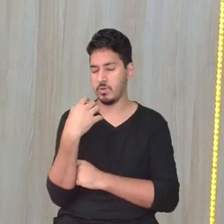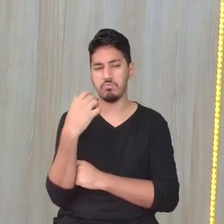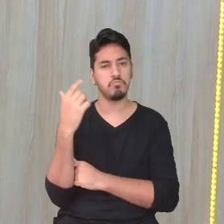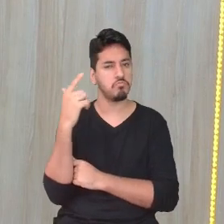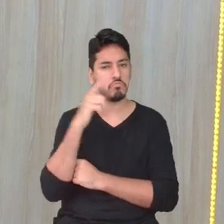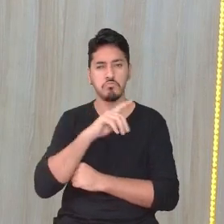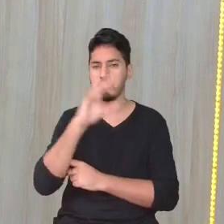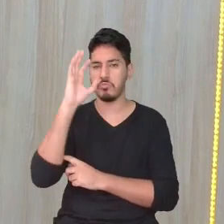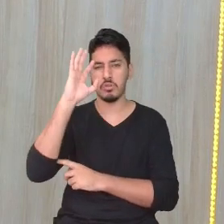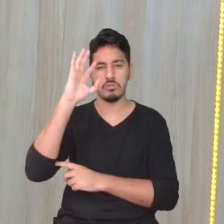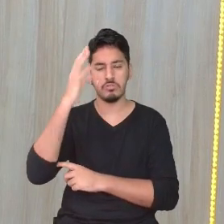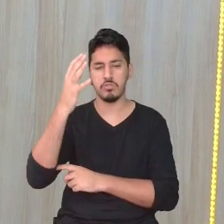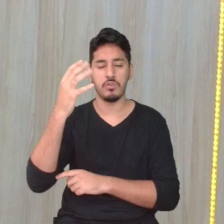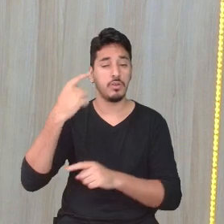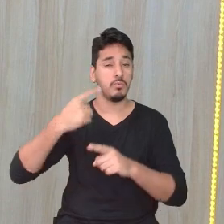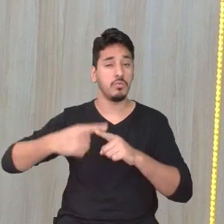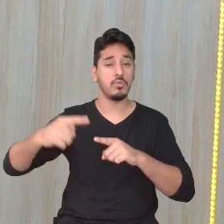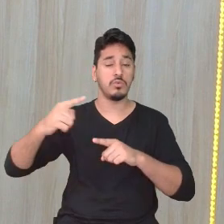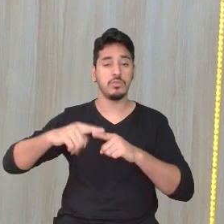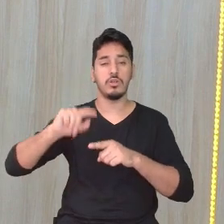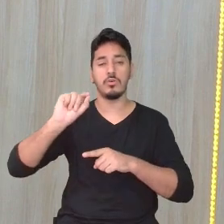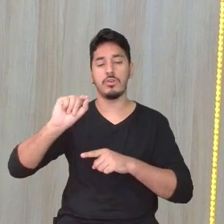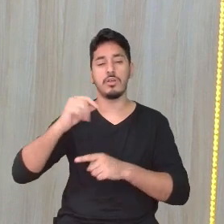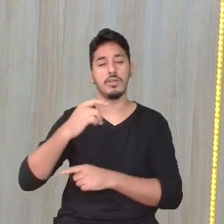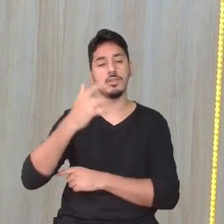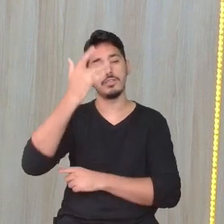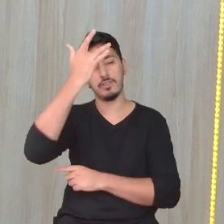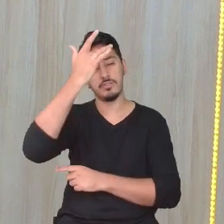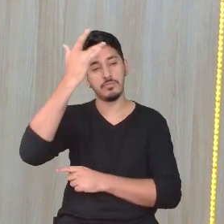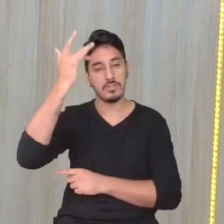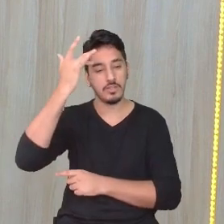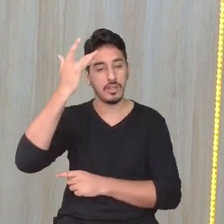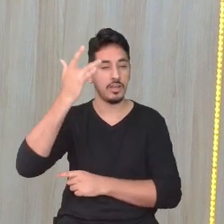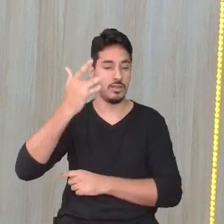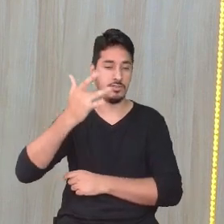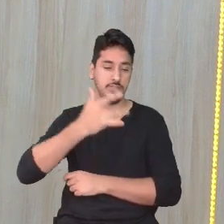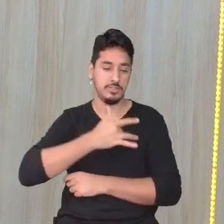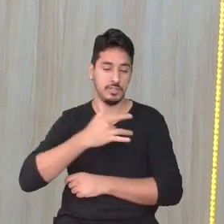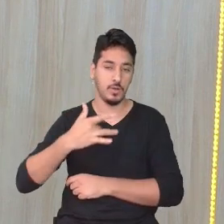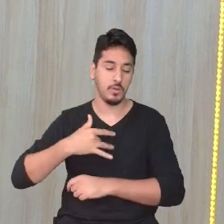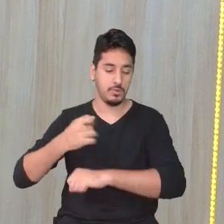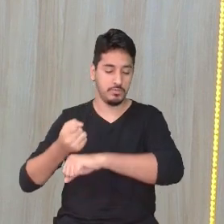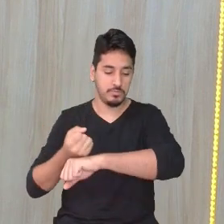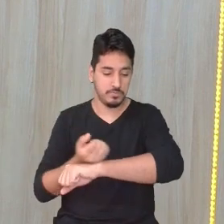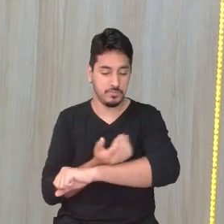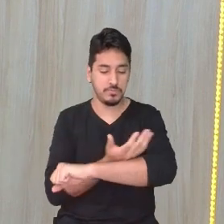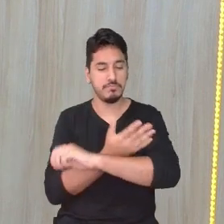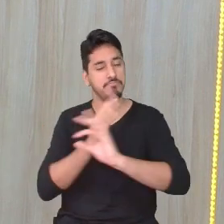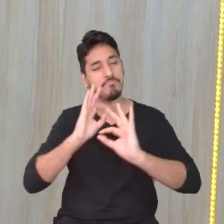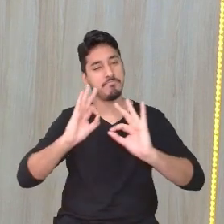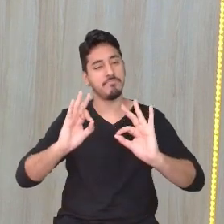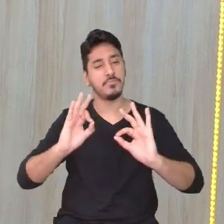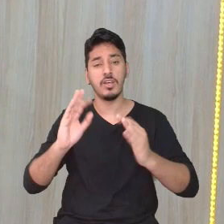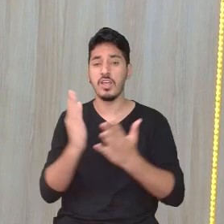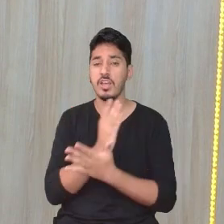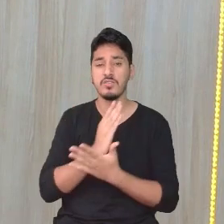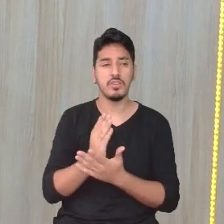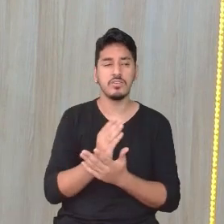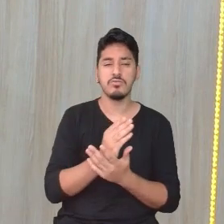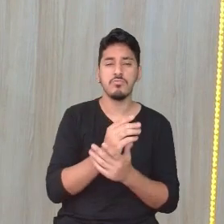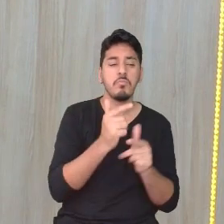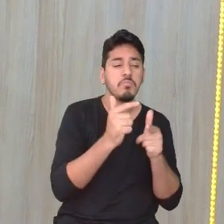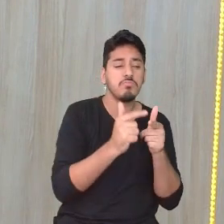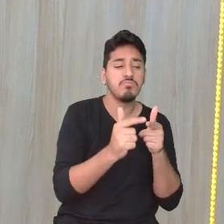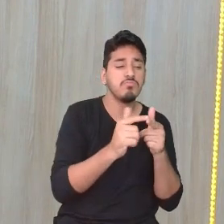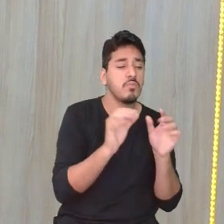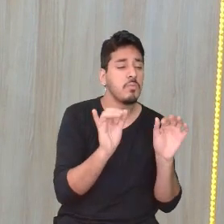consegue resolver porque está com sua saúde mental, sua saúde emocional em dia. E às vezes coisas bem pequenas derrubam a